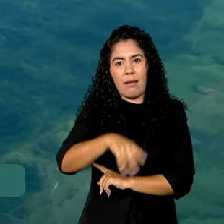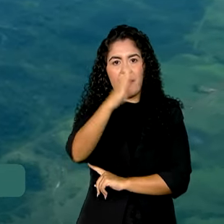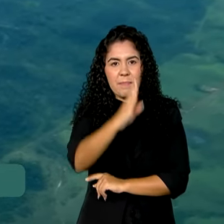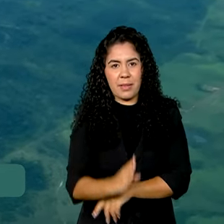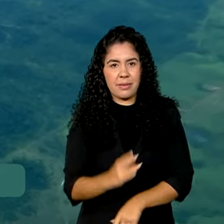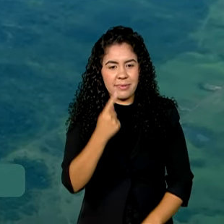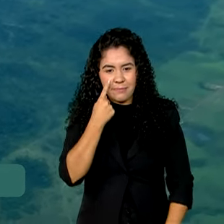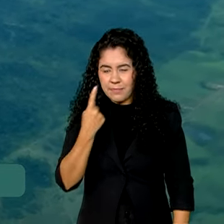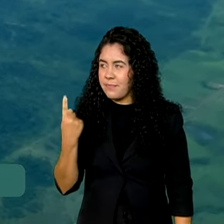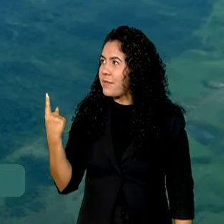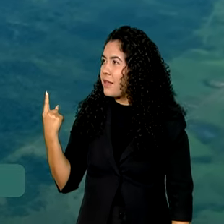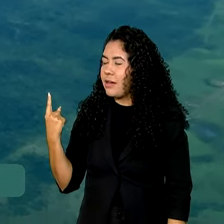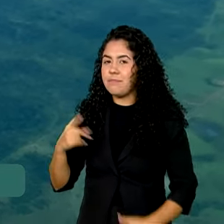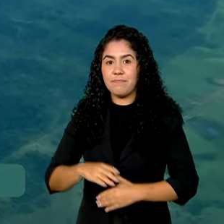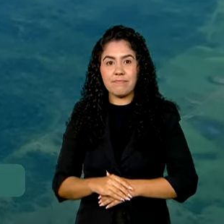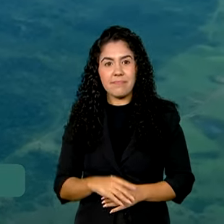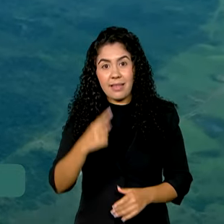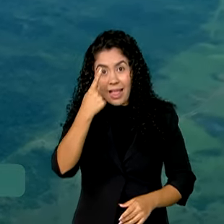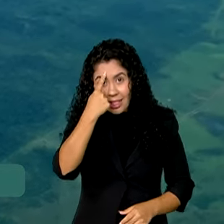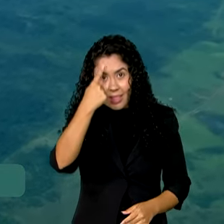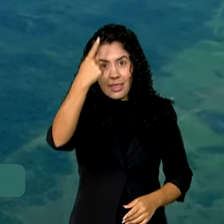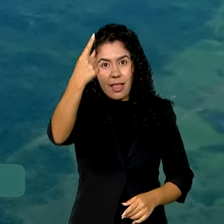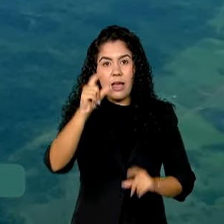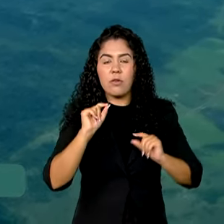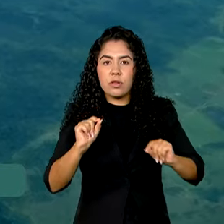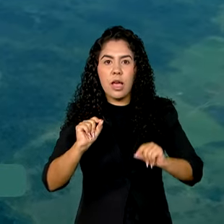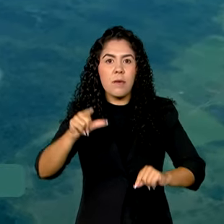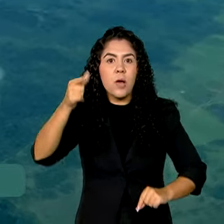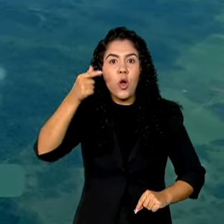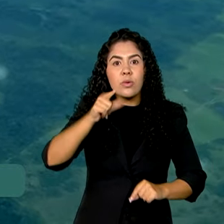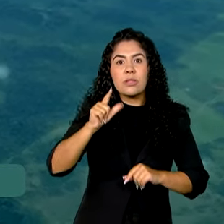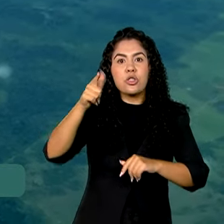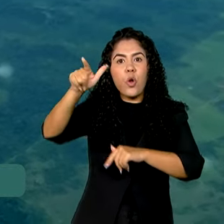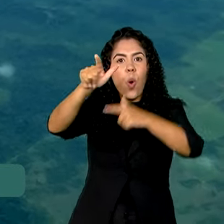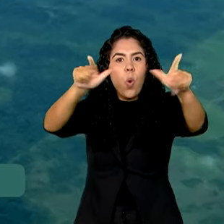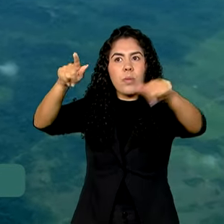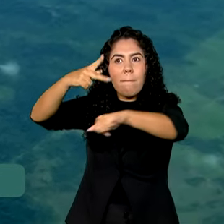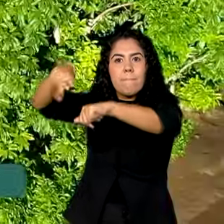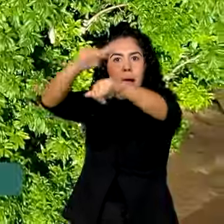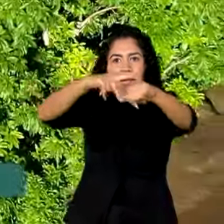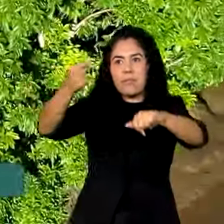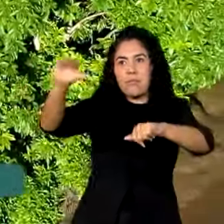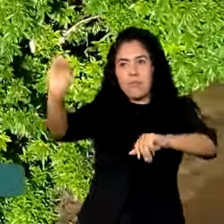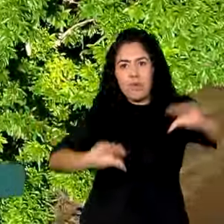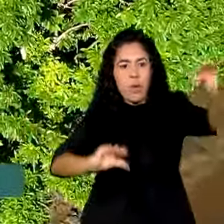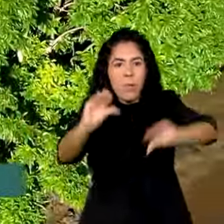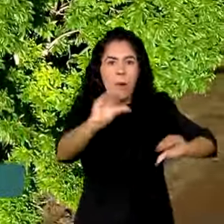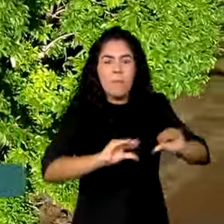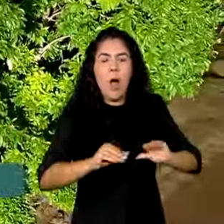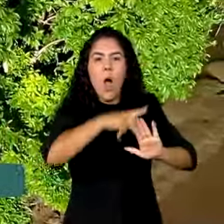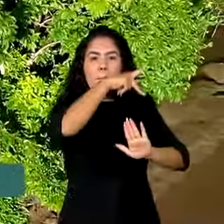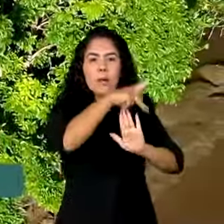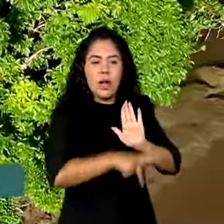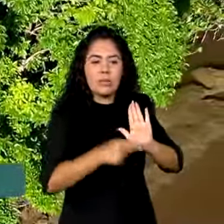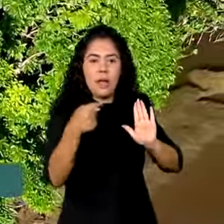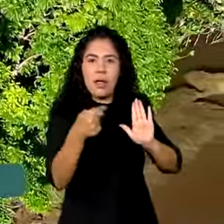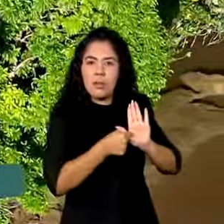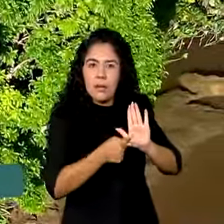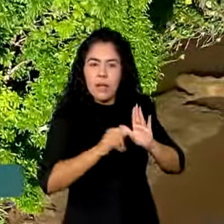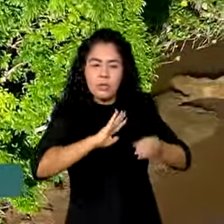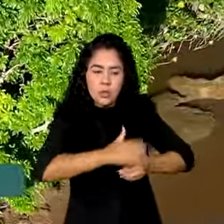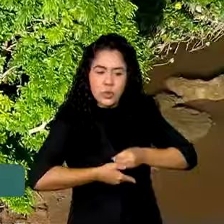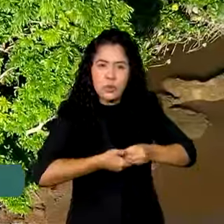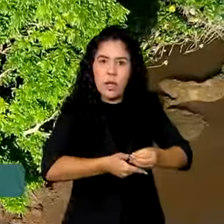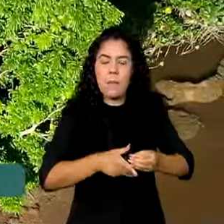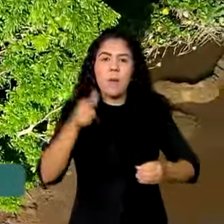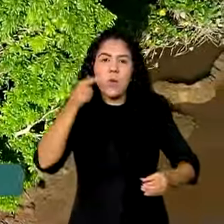país a ideia é alavancar investimentos estrangeiros em projetos verdes que vão contribuir para descarbonizar